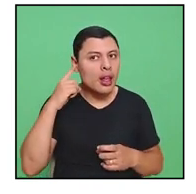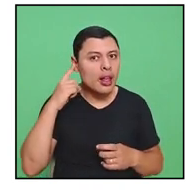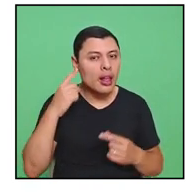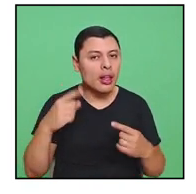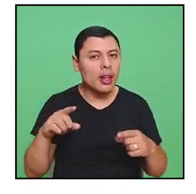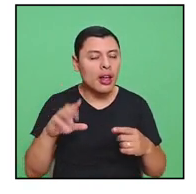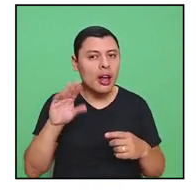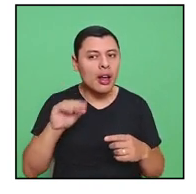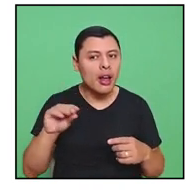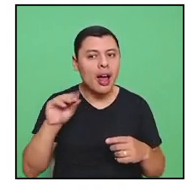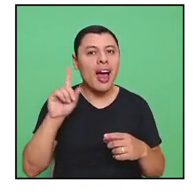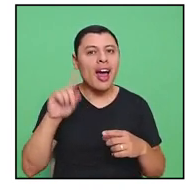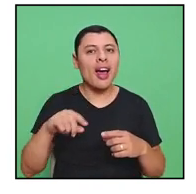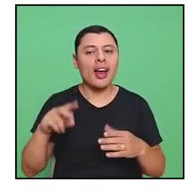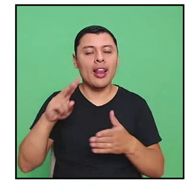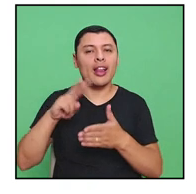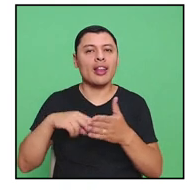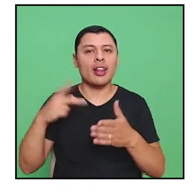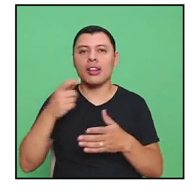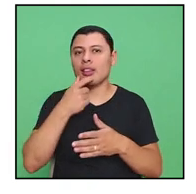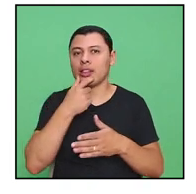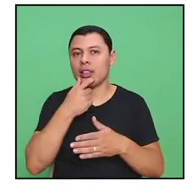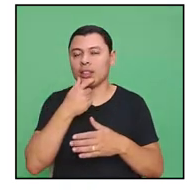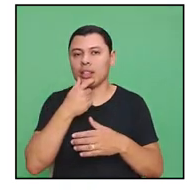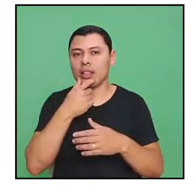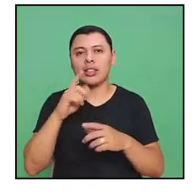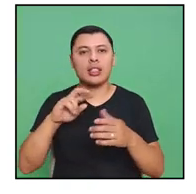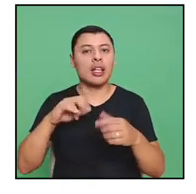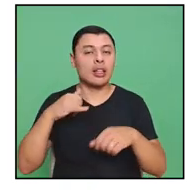da traição dela em inglês.